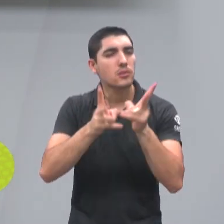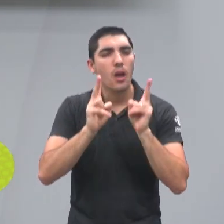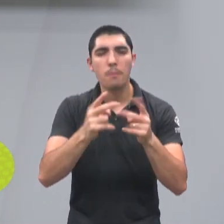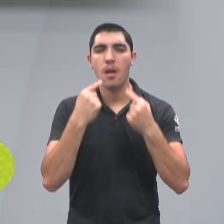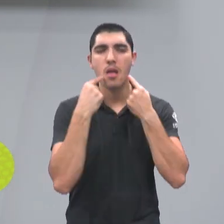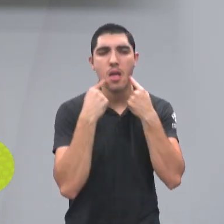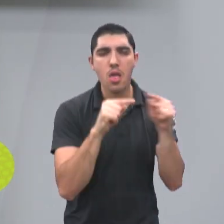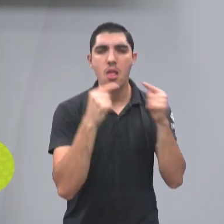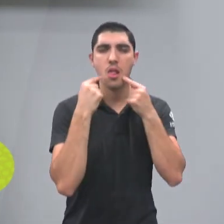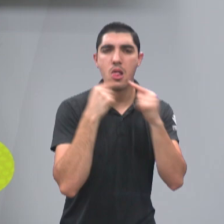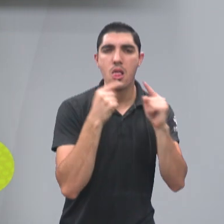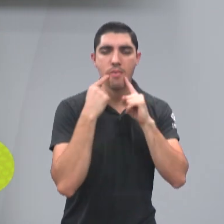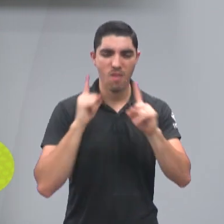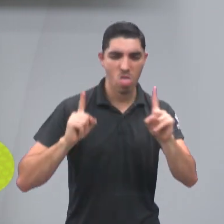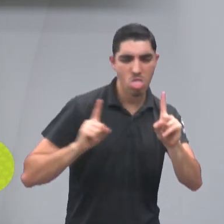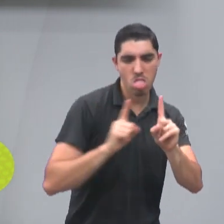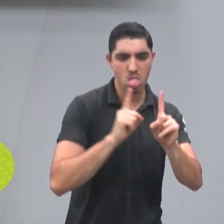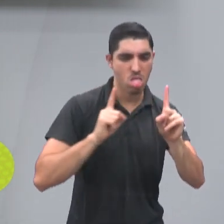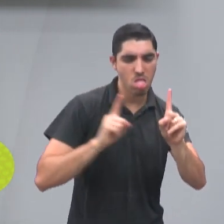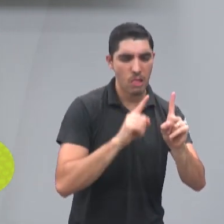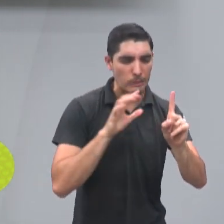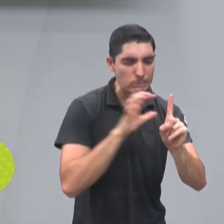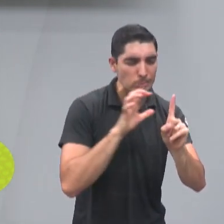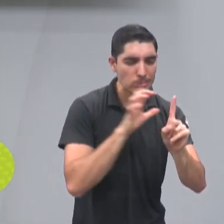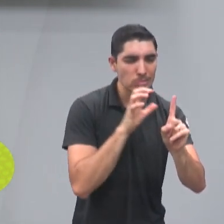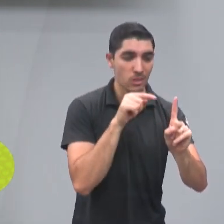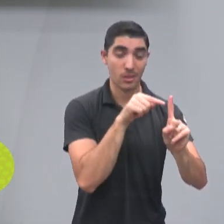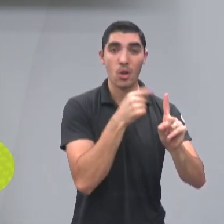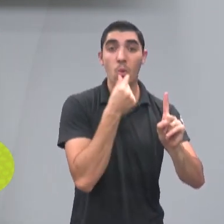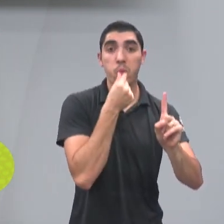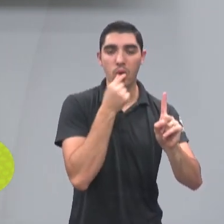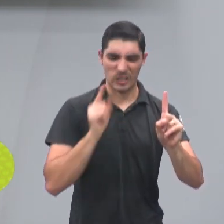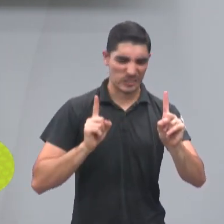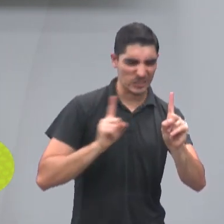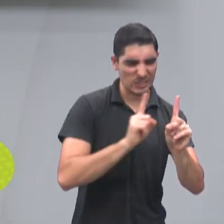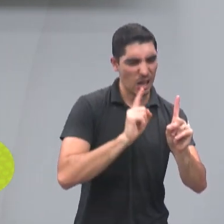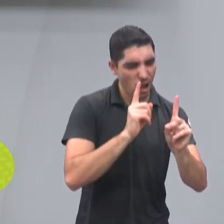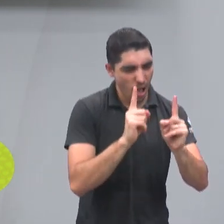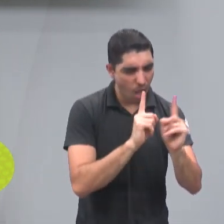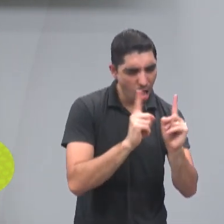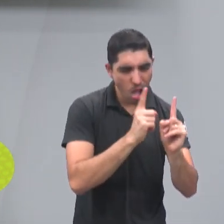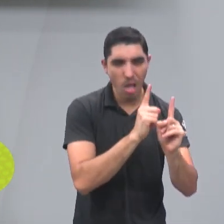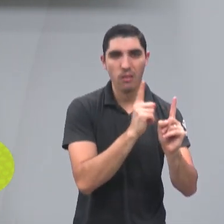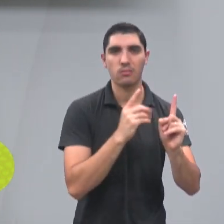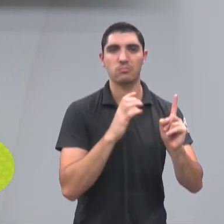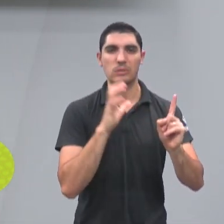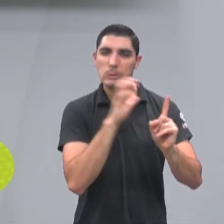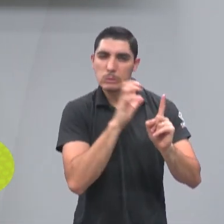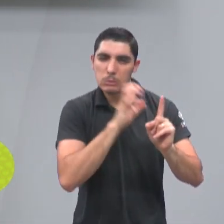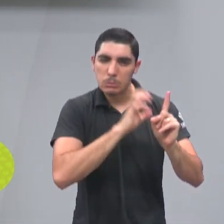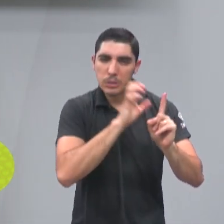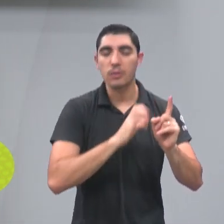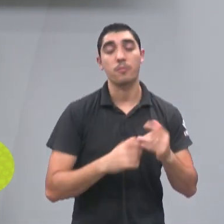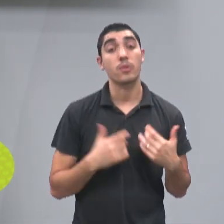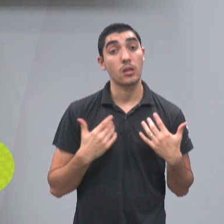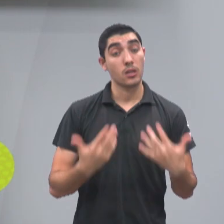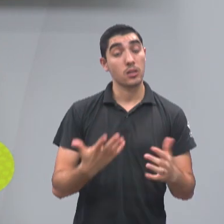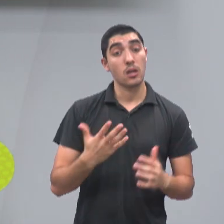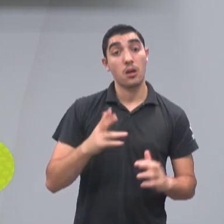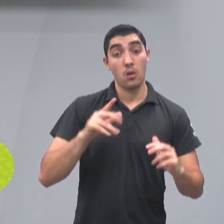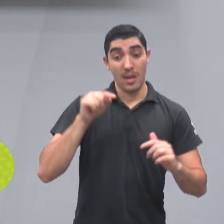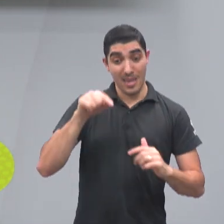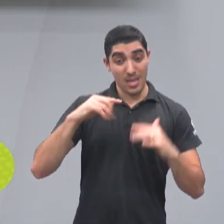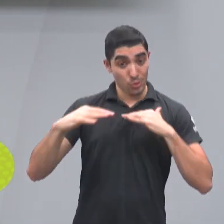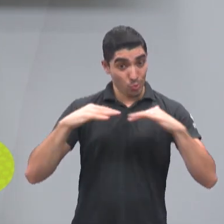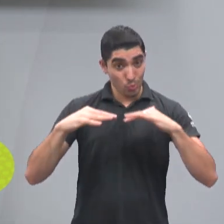tem essa questão de reclamar bastante com a arbitragem. E aí, enfim, jogo de mata-mata, né, que já tem esse